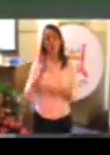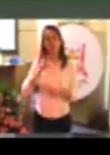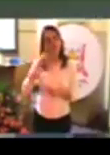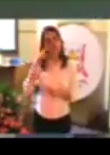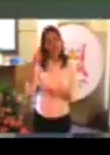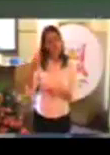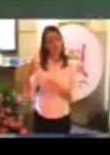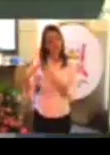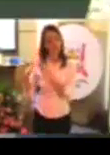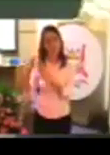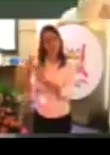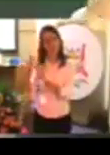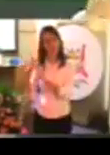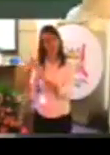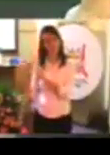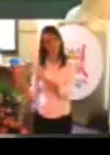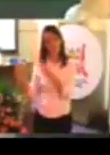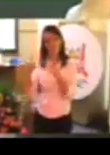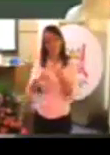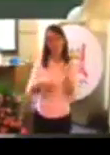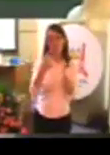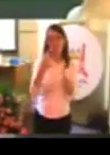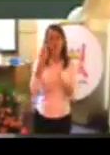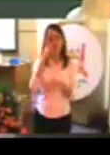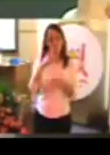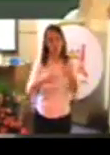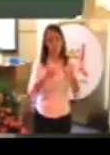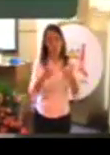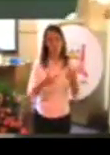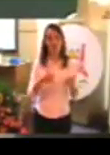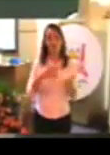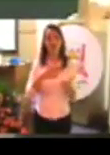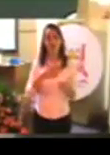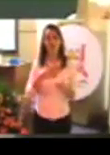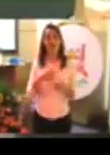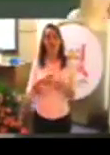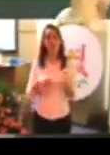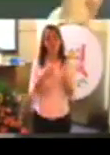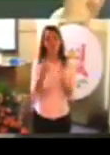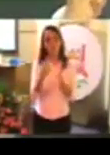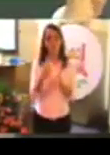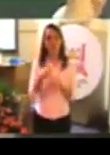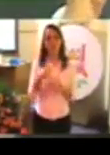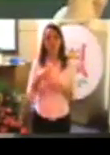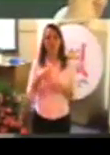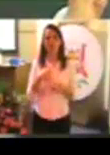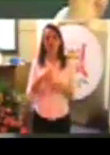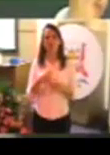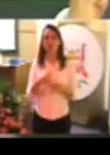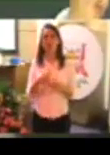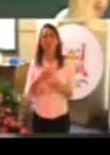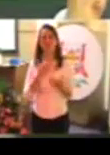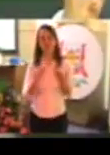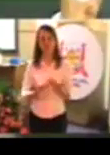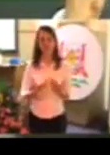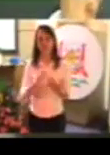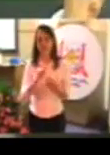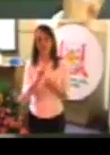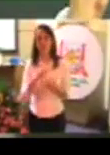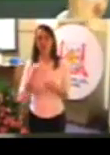dia da minha casa para cá como se fosse meu primeiro dia de trabalho. E no dia que não for assim, eu não vou lá mais não.